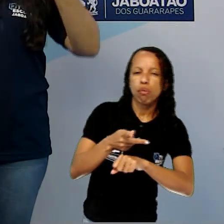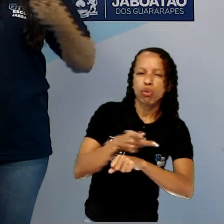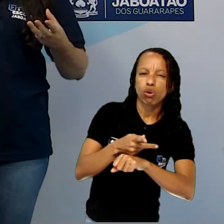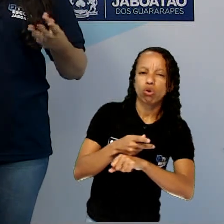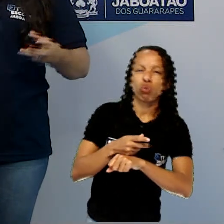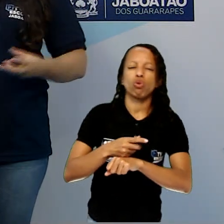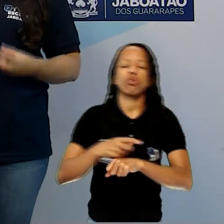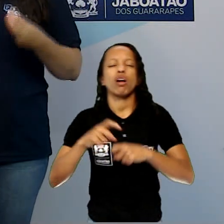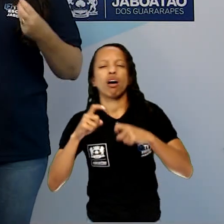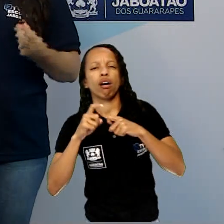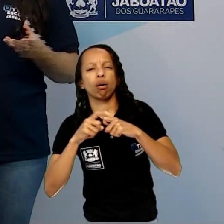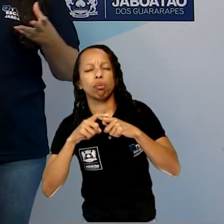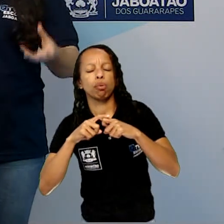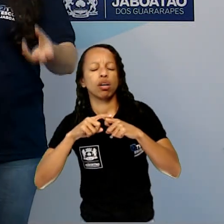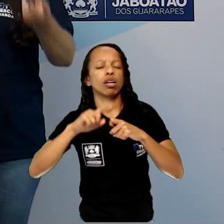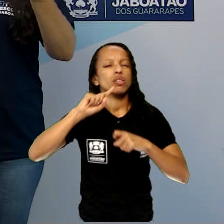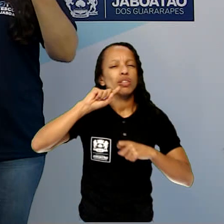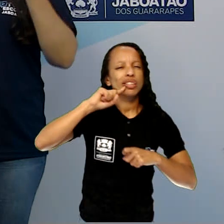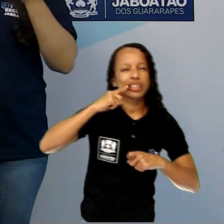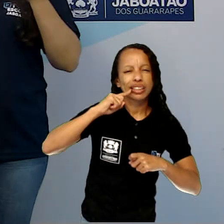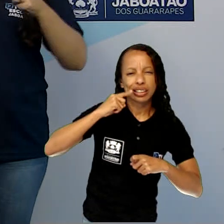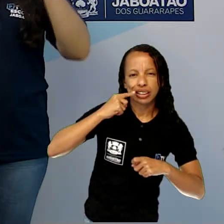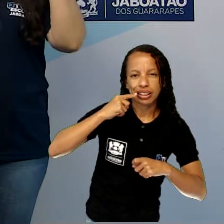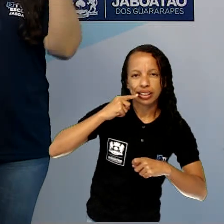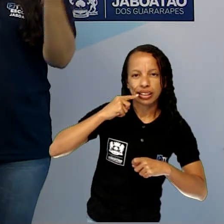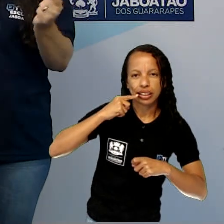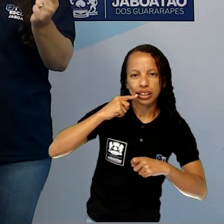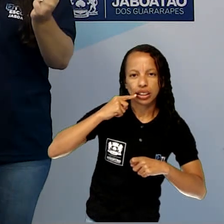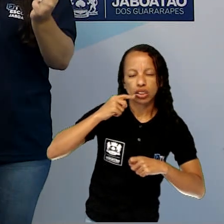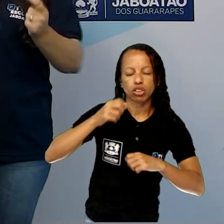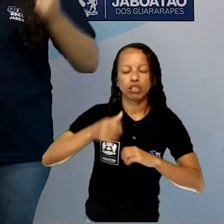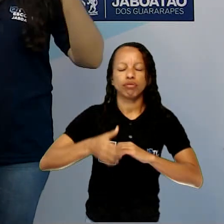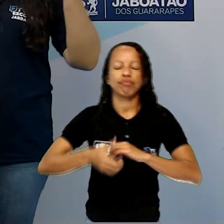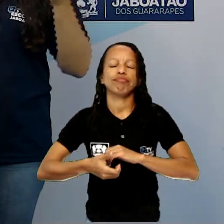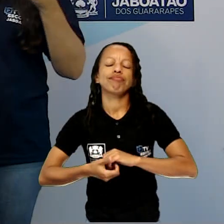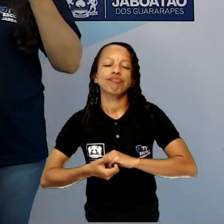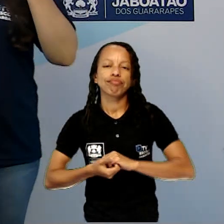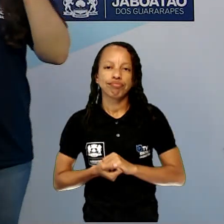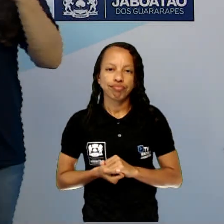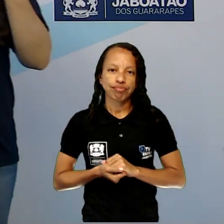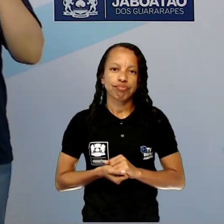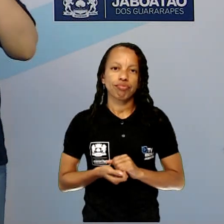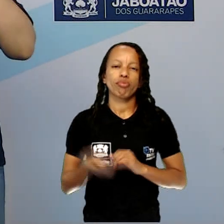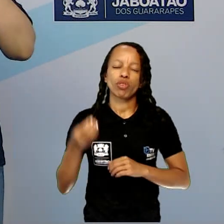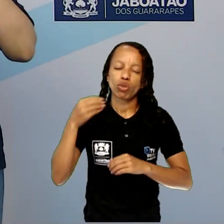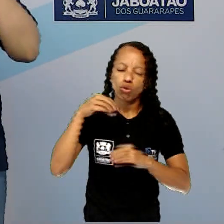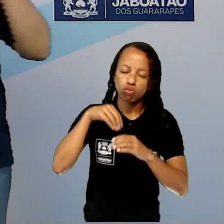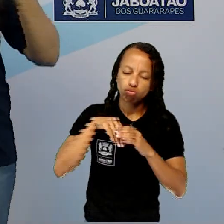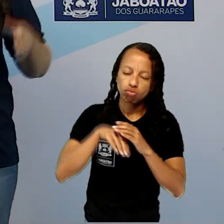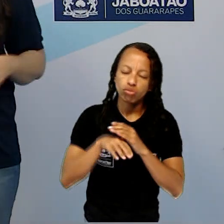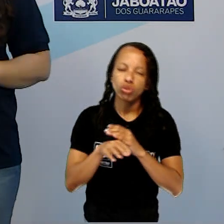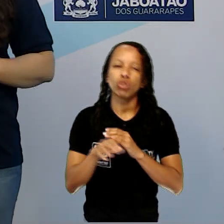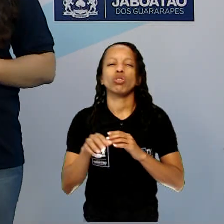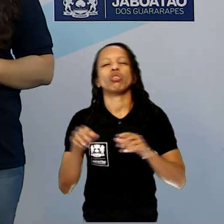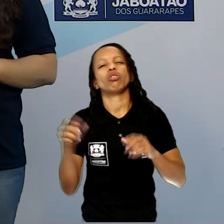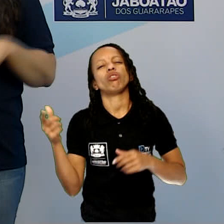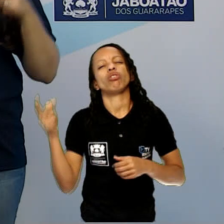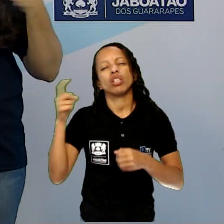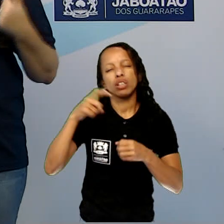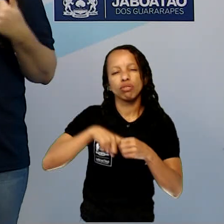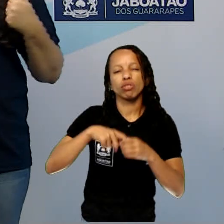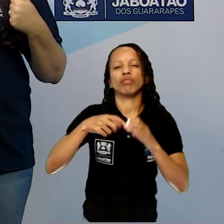caiu mesmo, for um dente permanente, você pega aquele dente, corre no dentista, porque pode ser que consiga colocar ele de